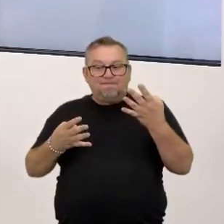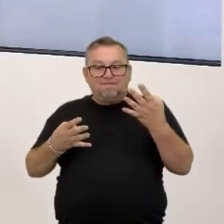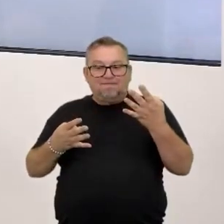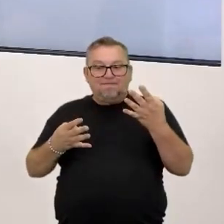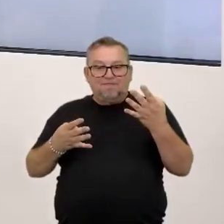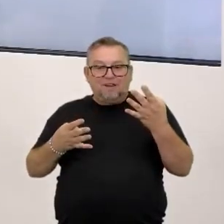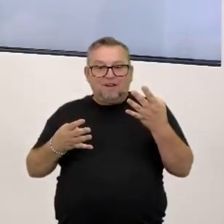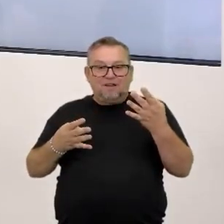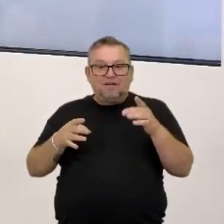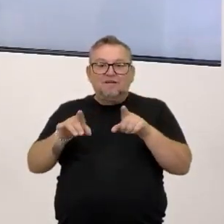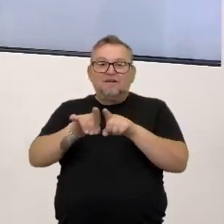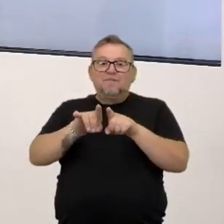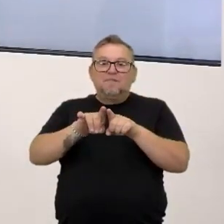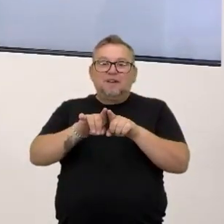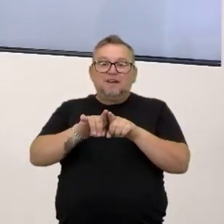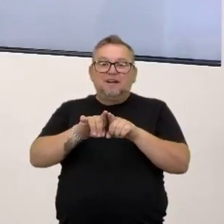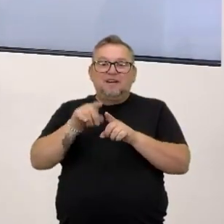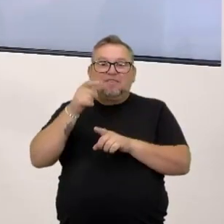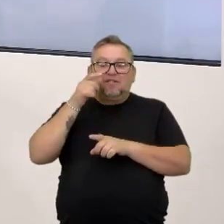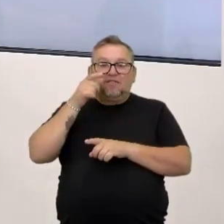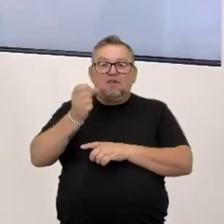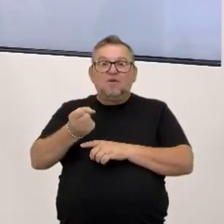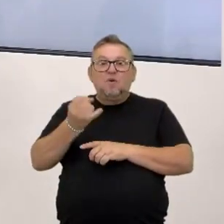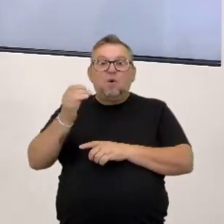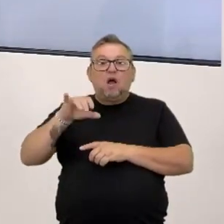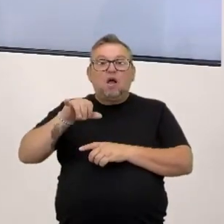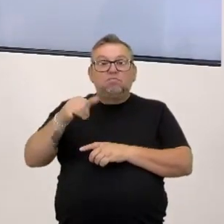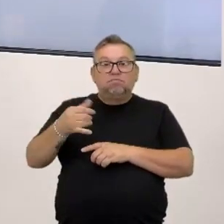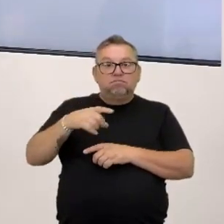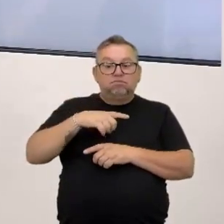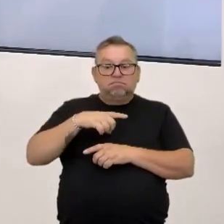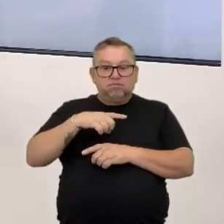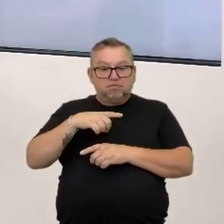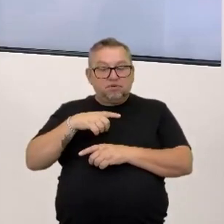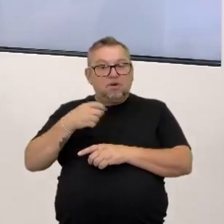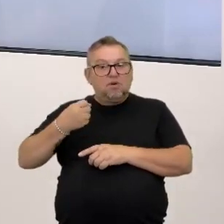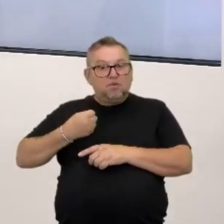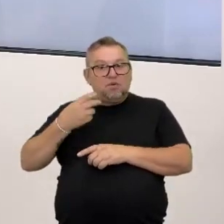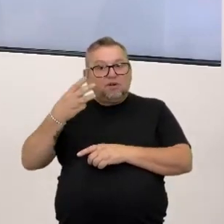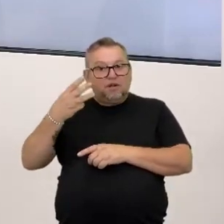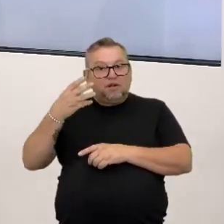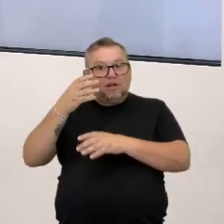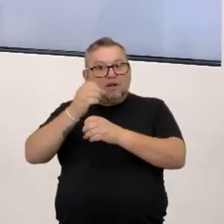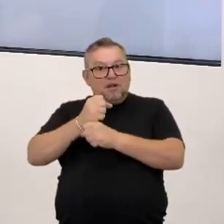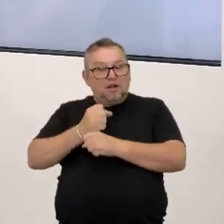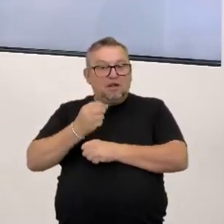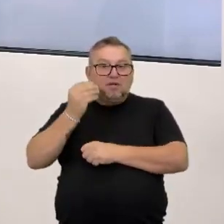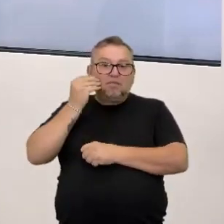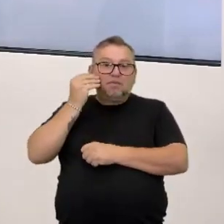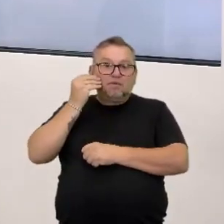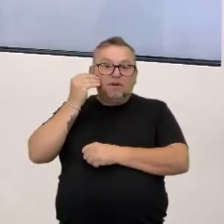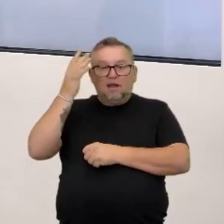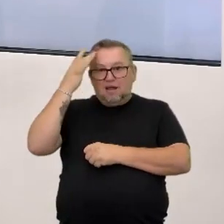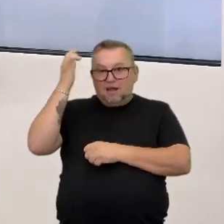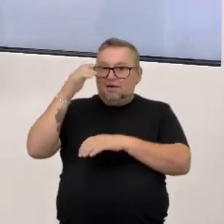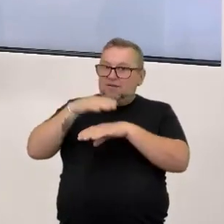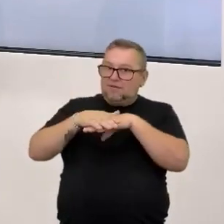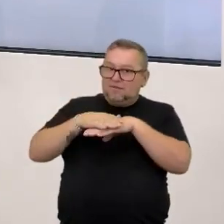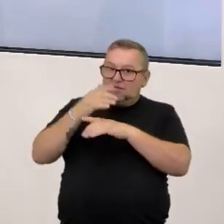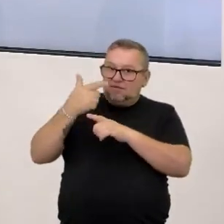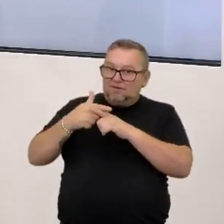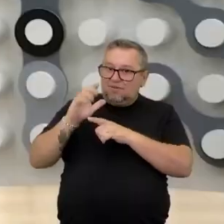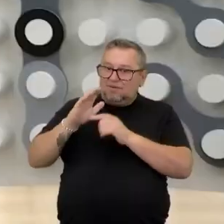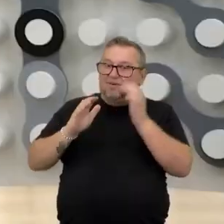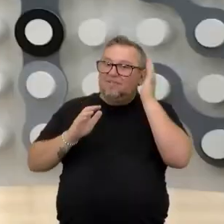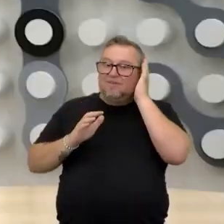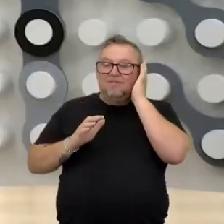mostrar para vocês e aí verifique quantas chances tem de sair o múltiplo 3 e calcule a probabilidade. Amanhã a gente comenta a respeito